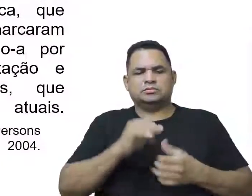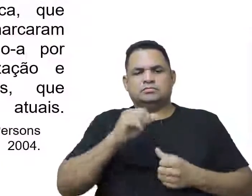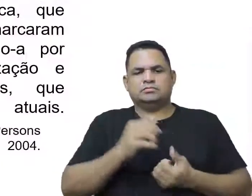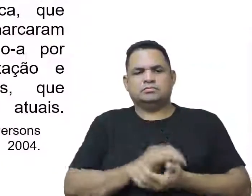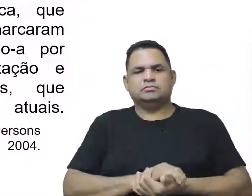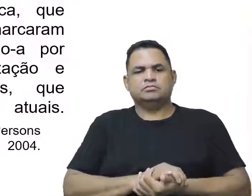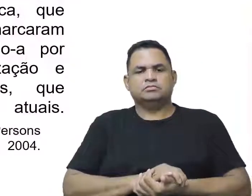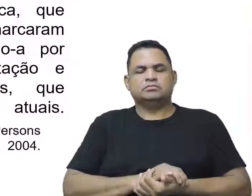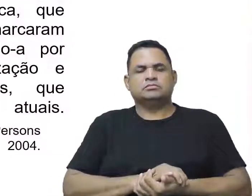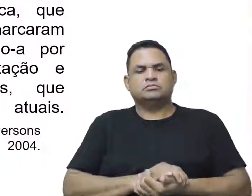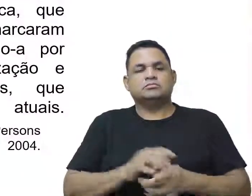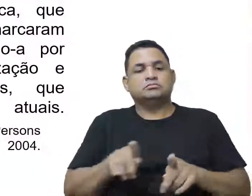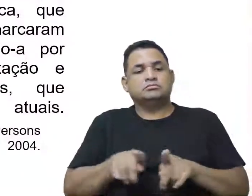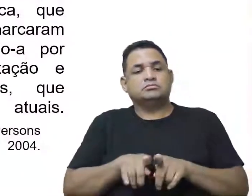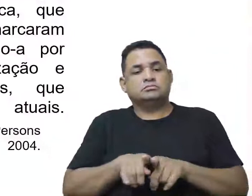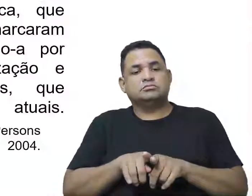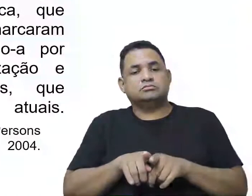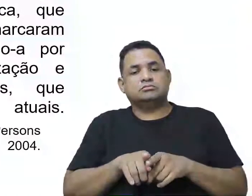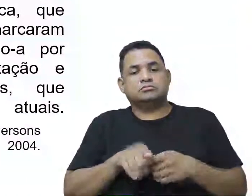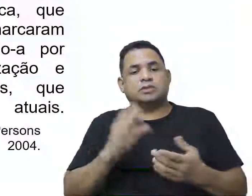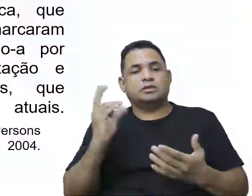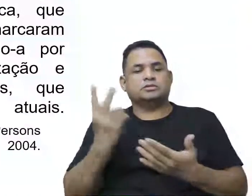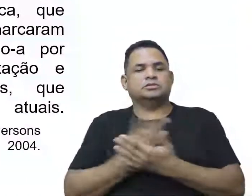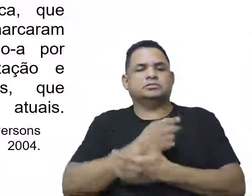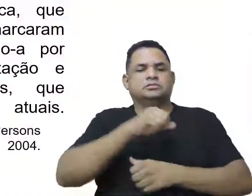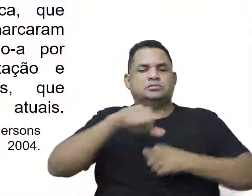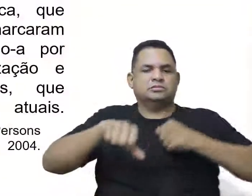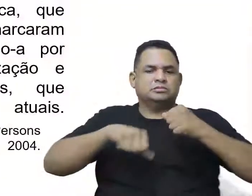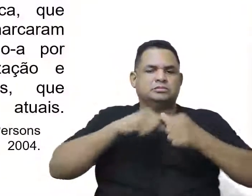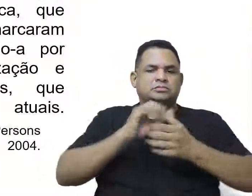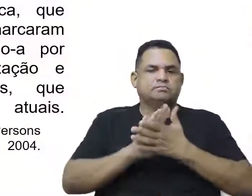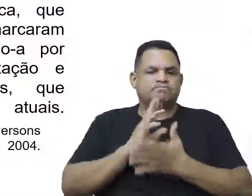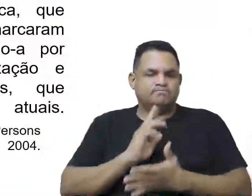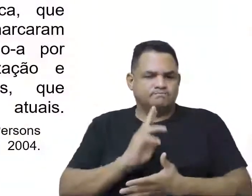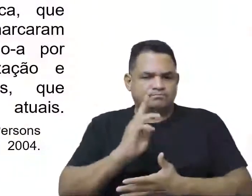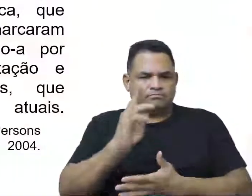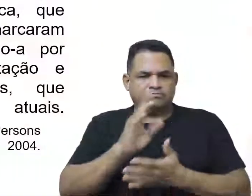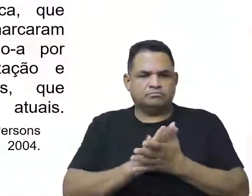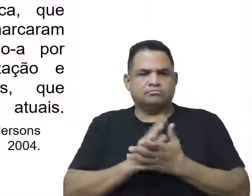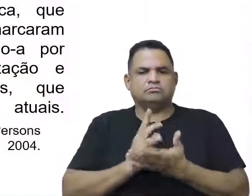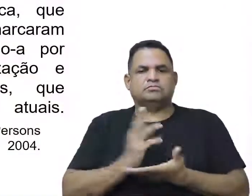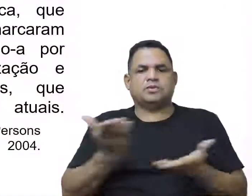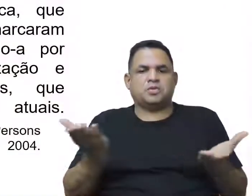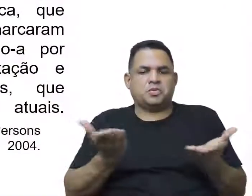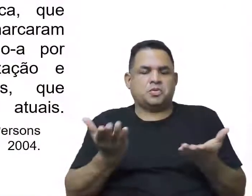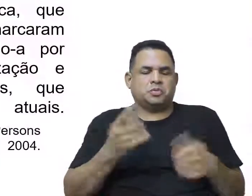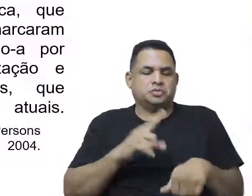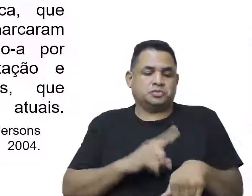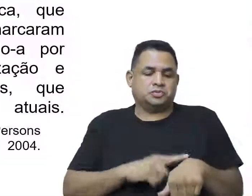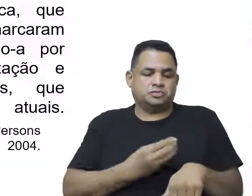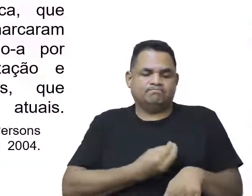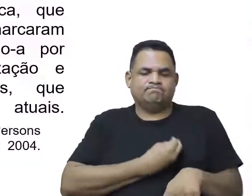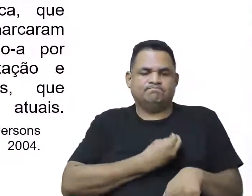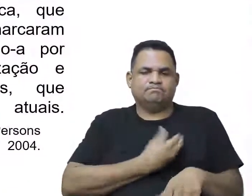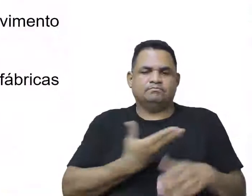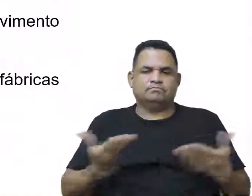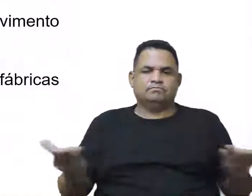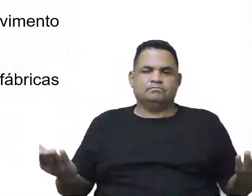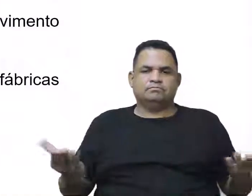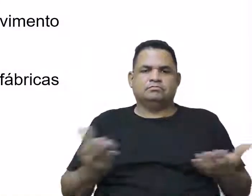organização e causando modificações culturais aí duradouras, que perduram até os dias atuais.